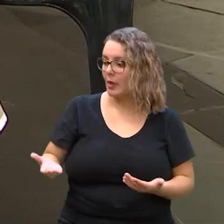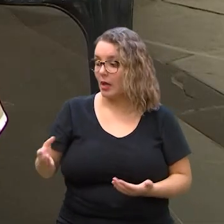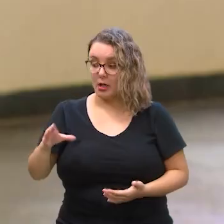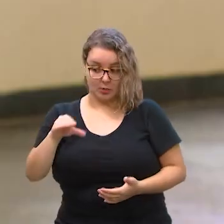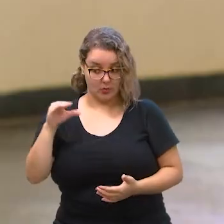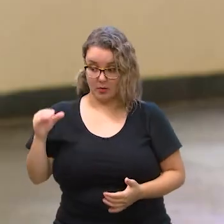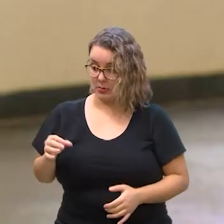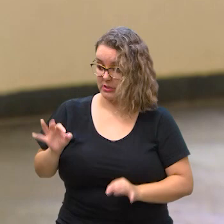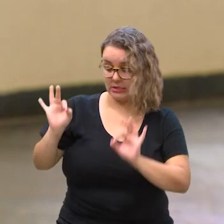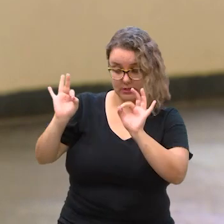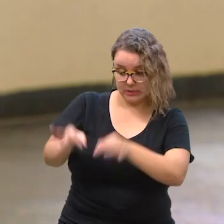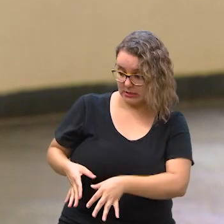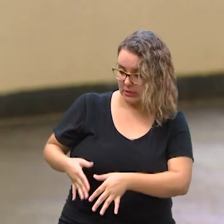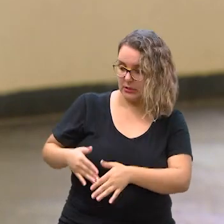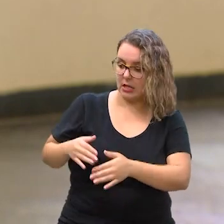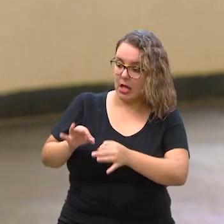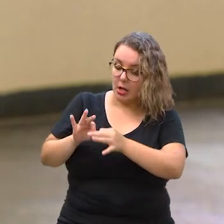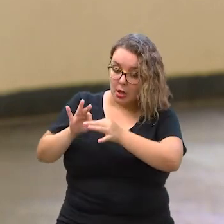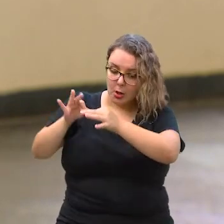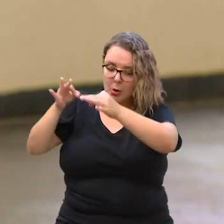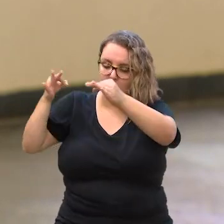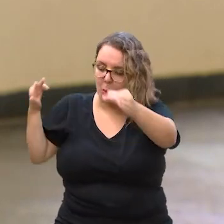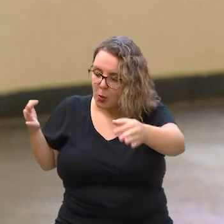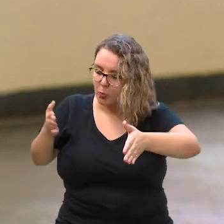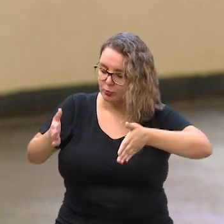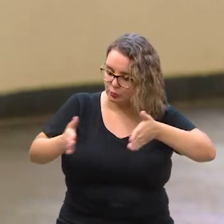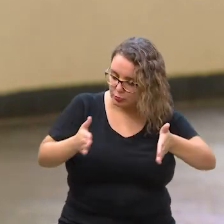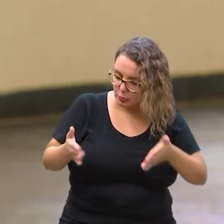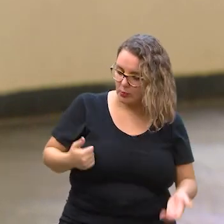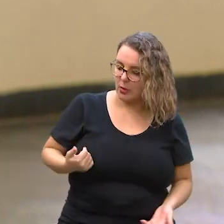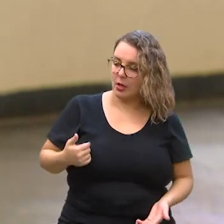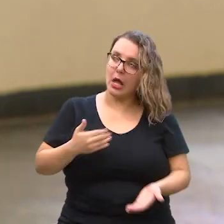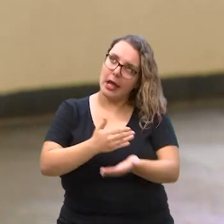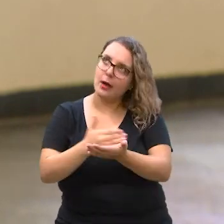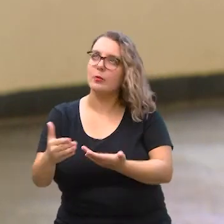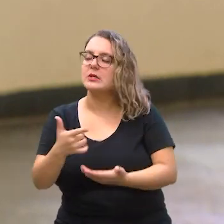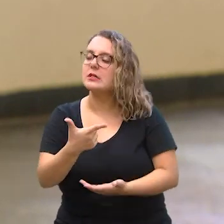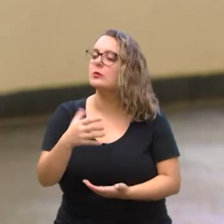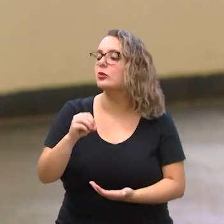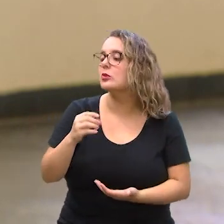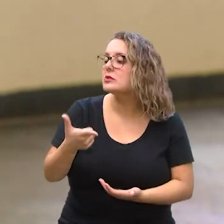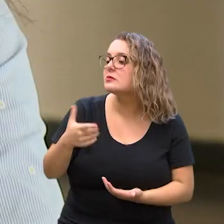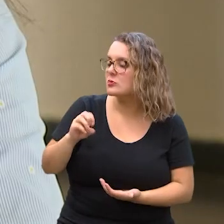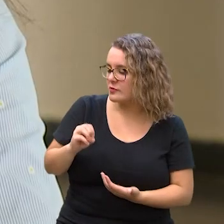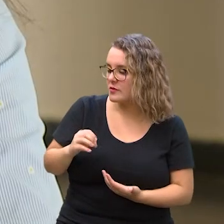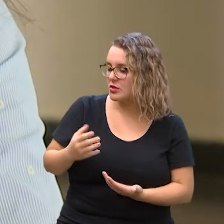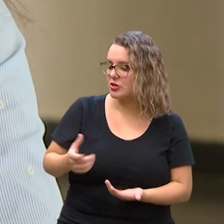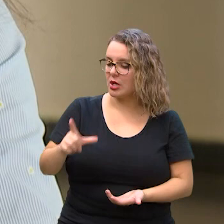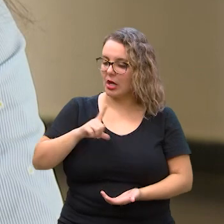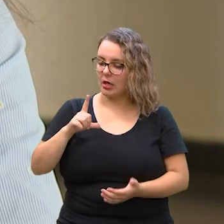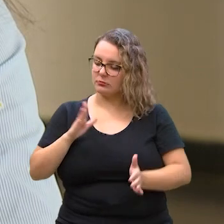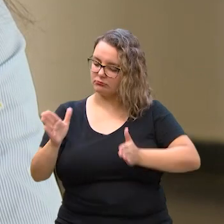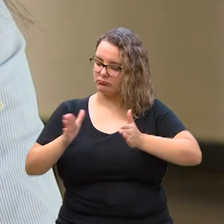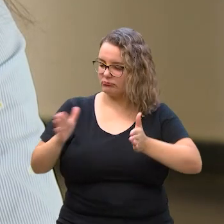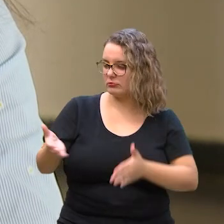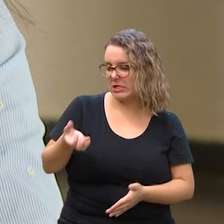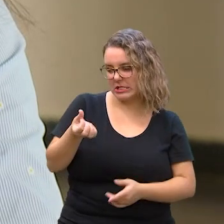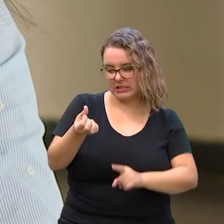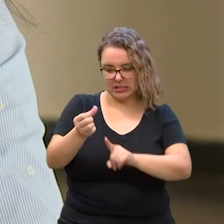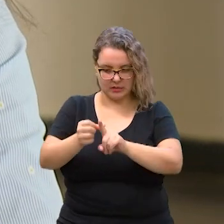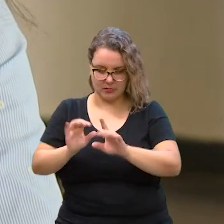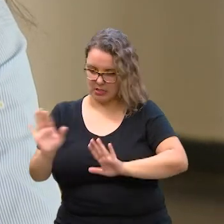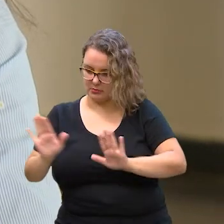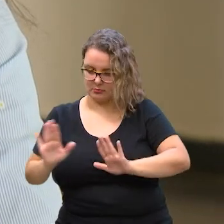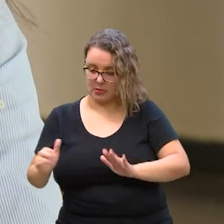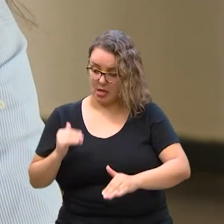uma ciência exata, você falou a longo prazo. Então, por exemplo, a gente está iniciando aqui, 2020, você tem um prazo, em 6